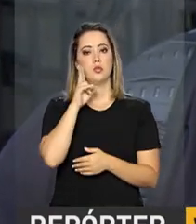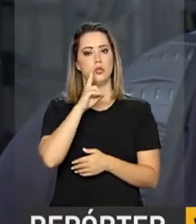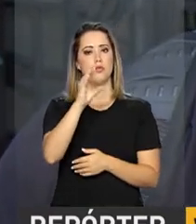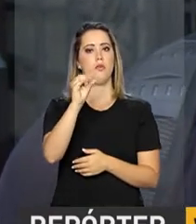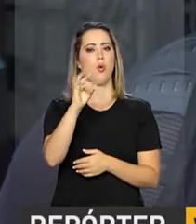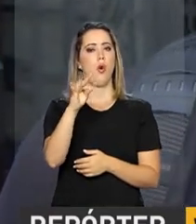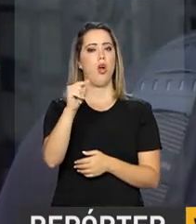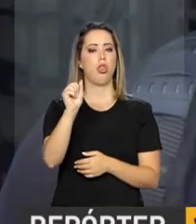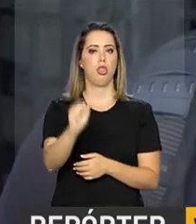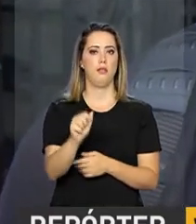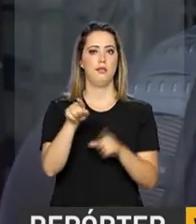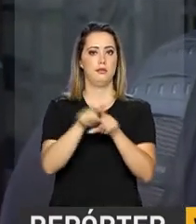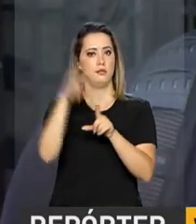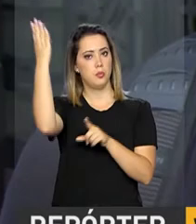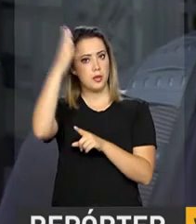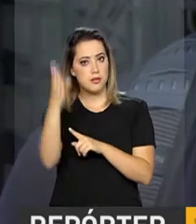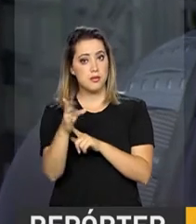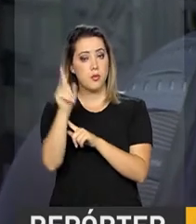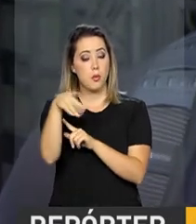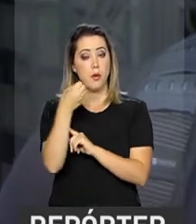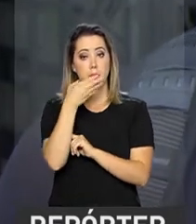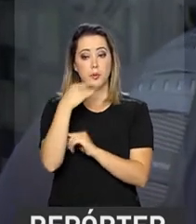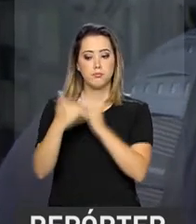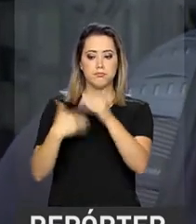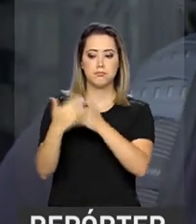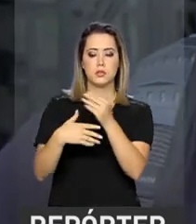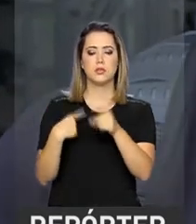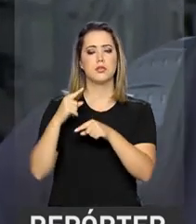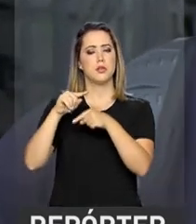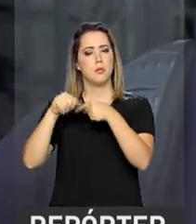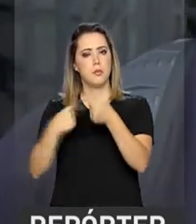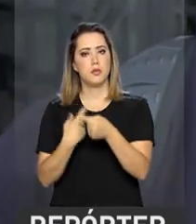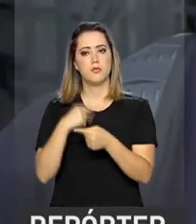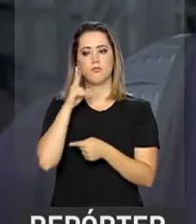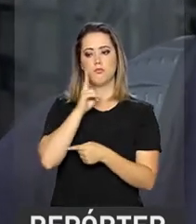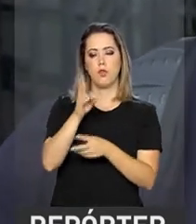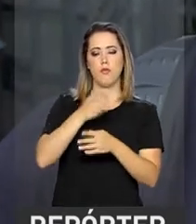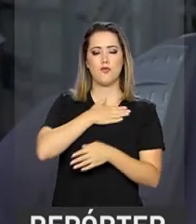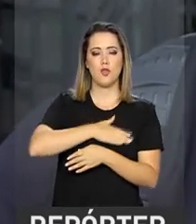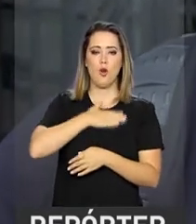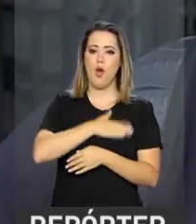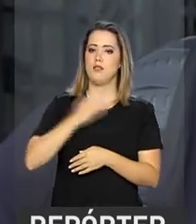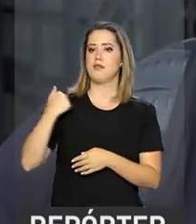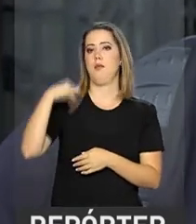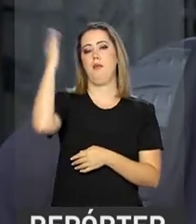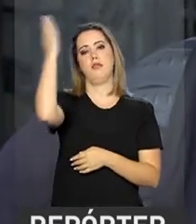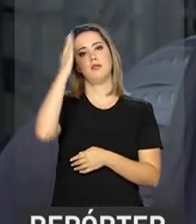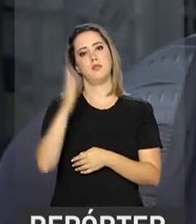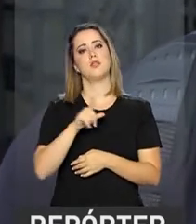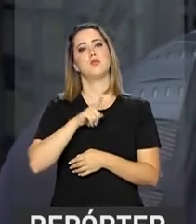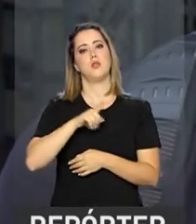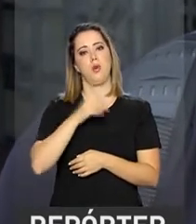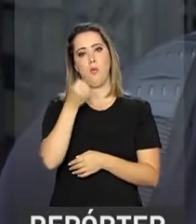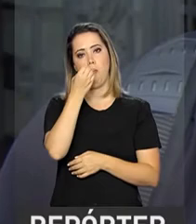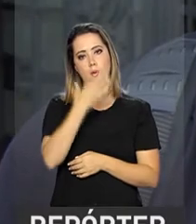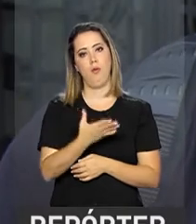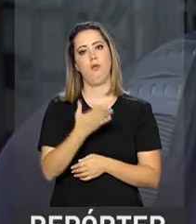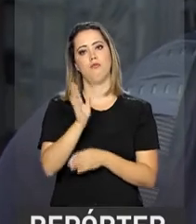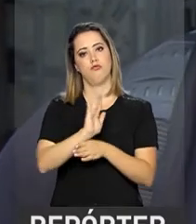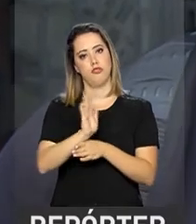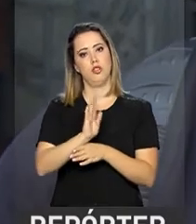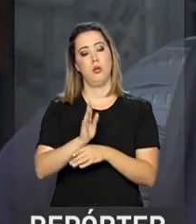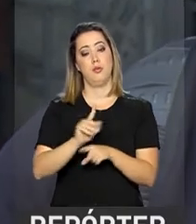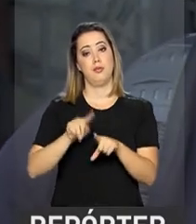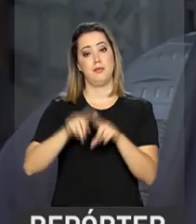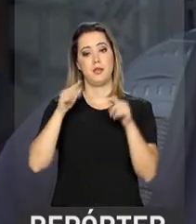e sem dúvida alguma, acho que com o tempo a gente vai criando esse hábito e as pessoas vão cada vez gostar mais, porque a gente tem produção de qualidade no Brasil também. Mas claro